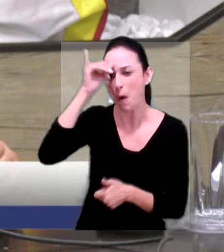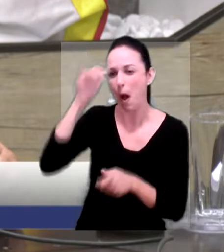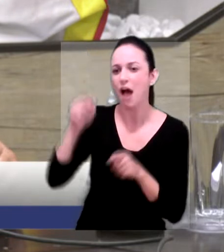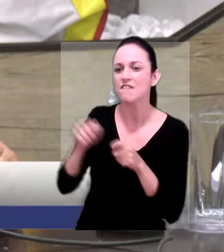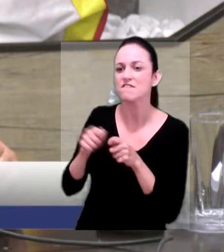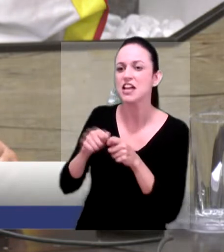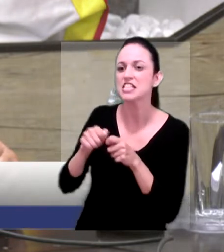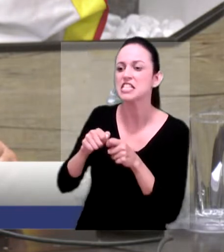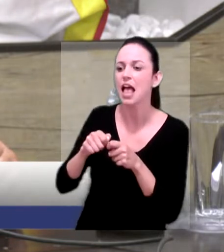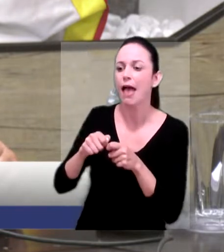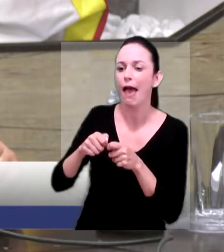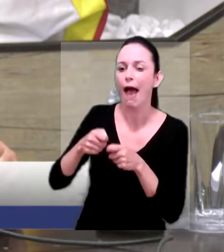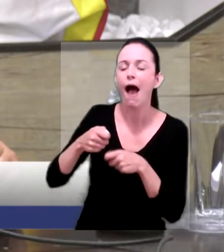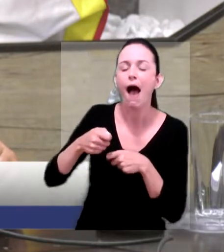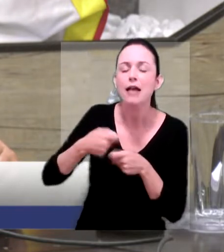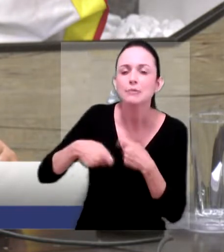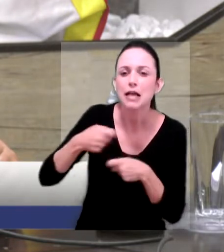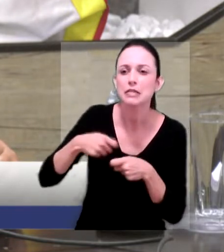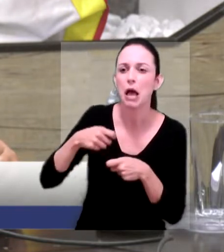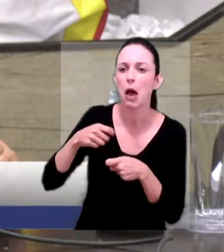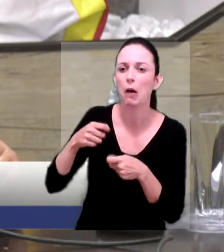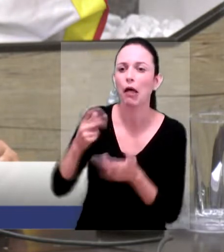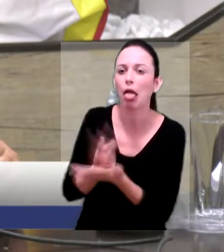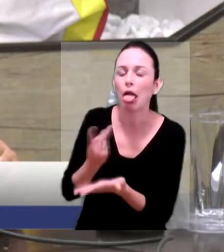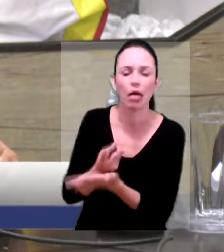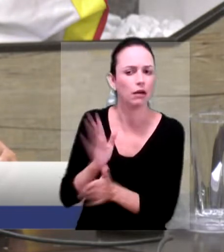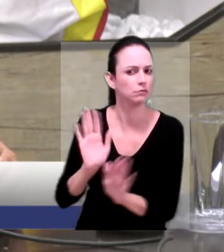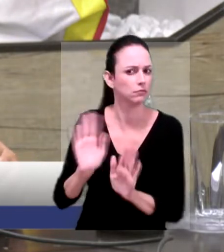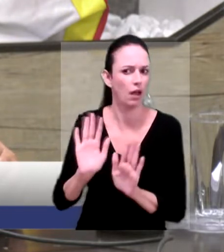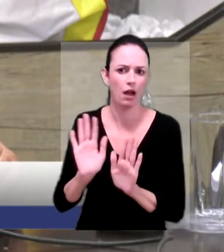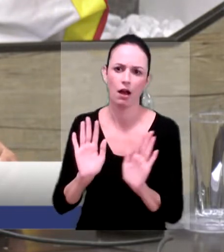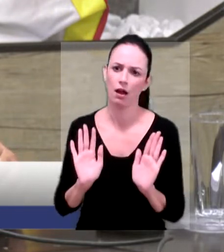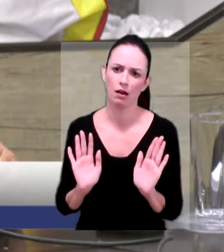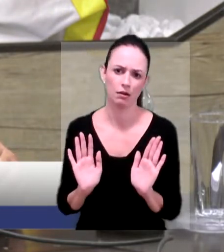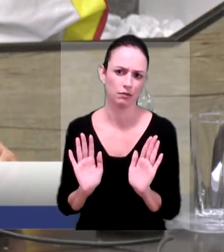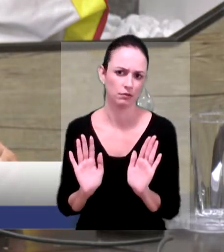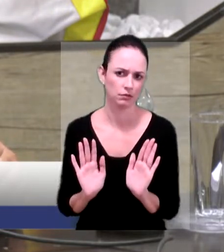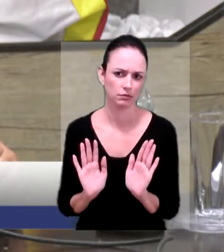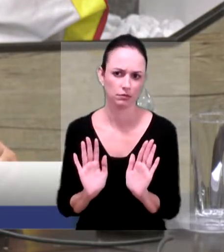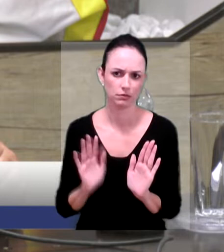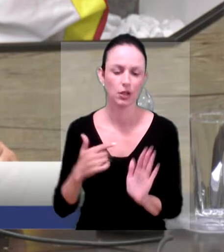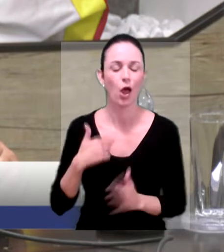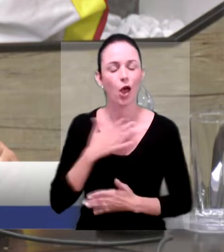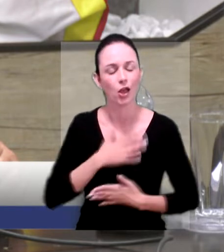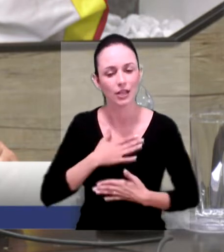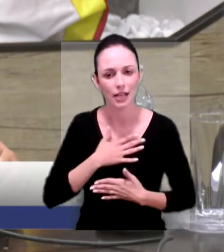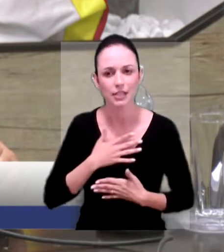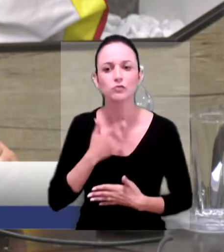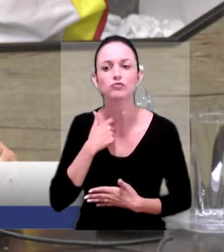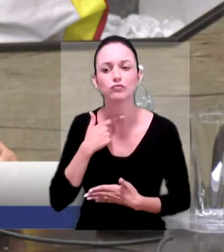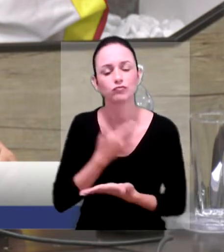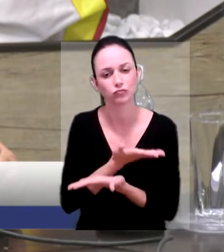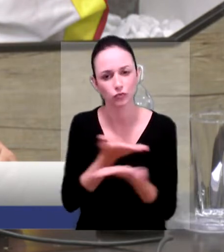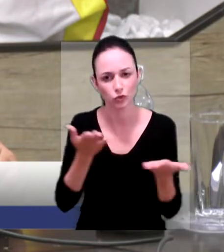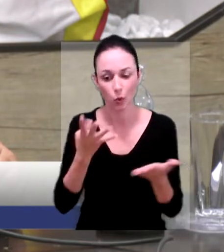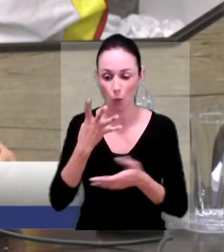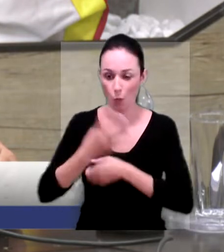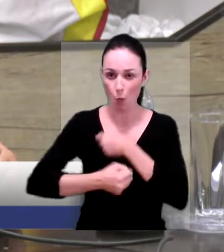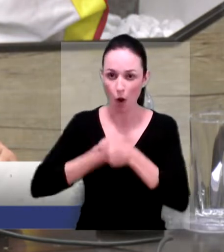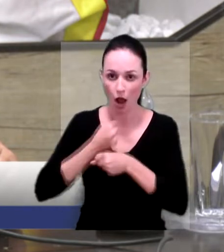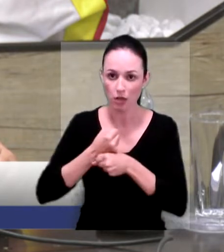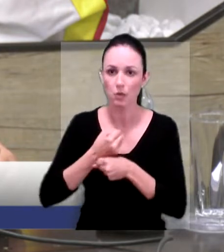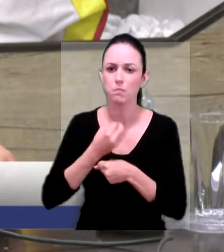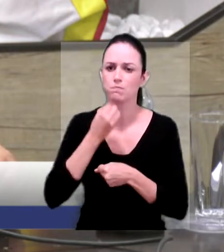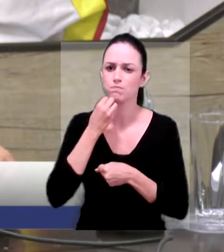cidade direita. Então, aqui é o meu desejo a todos vocês, nesses 4 anos aí, uma boa legislatura